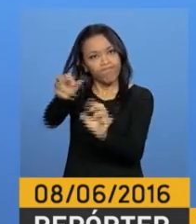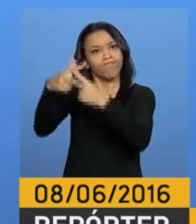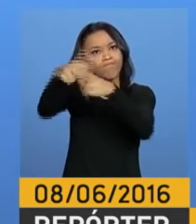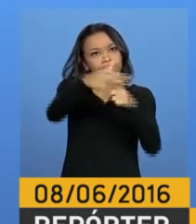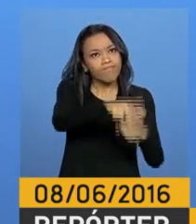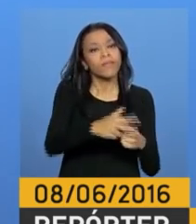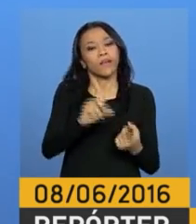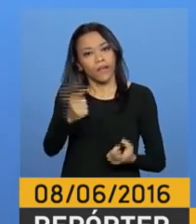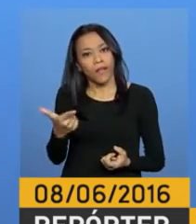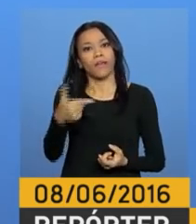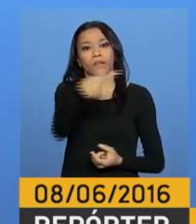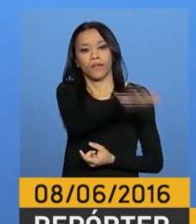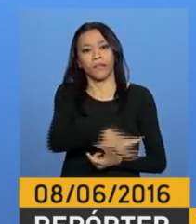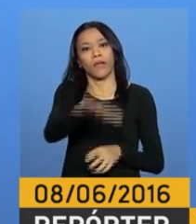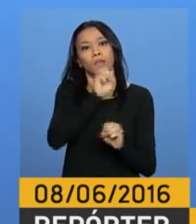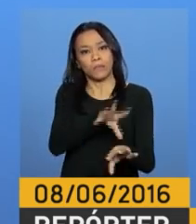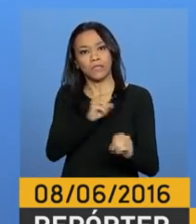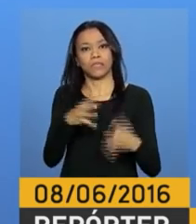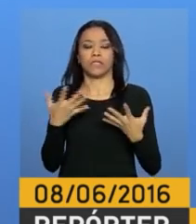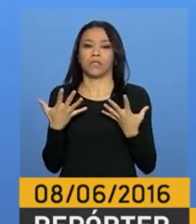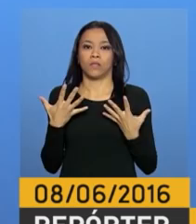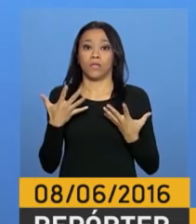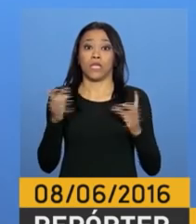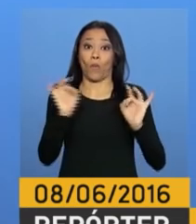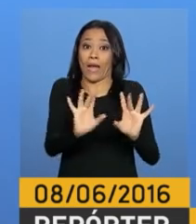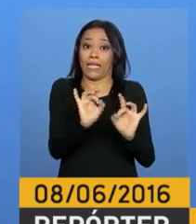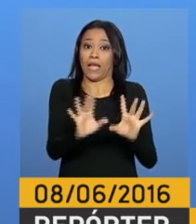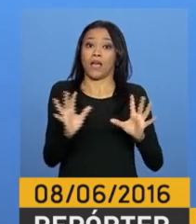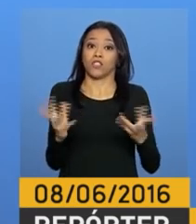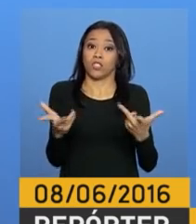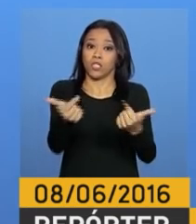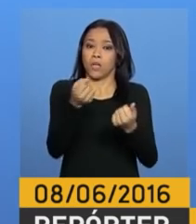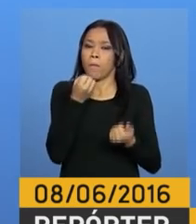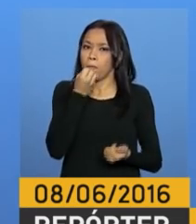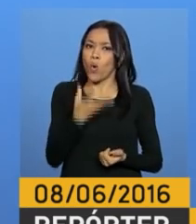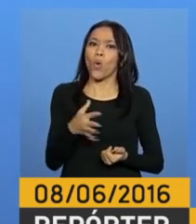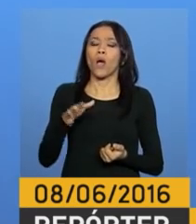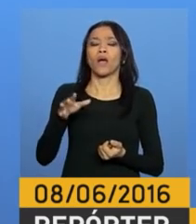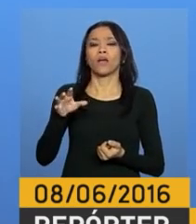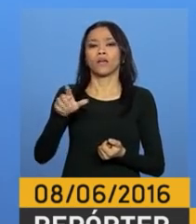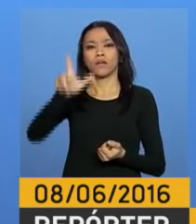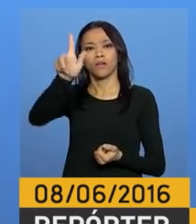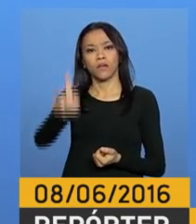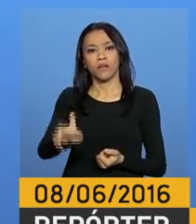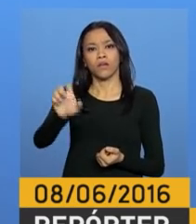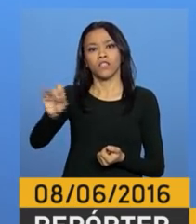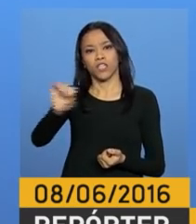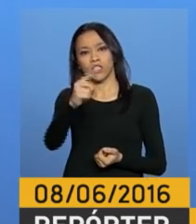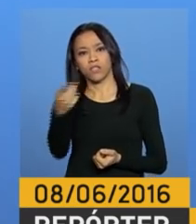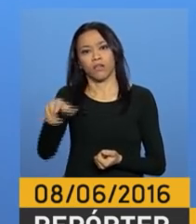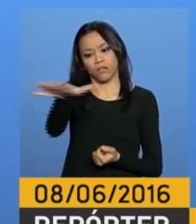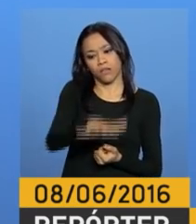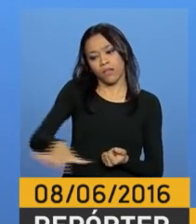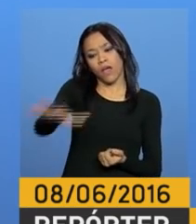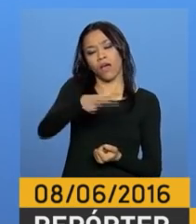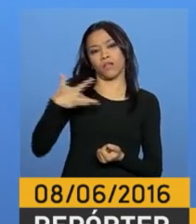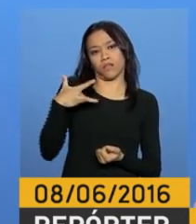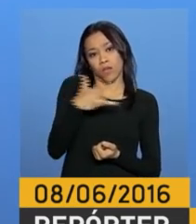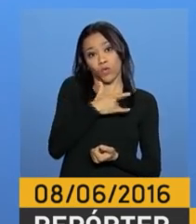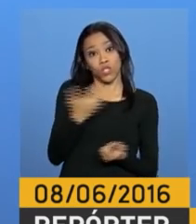educação tem que ter qualidade que a saúde tem que ter boa gestão tudo isso é importante nós estamos falando em medidas